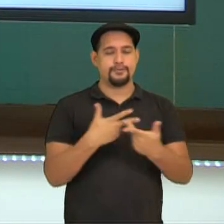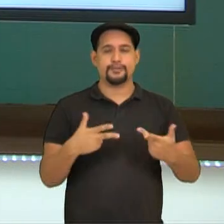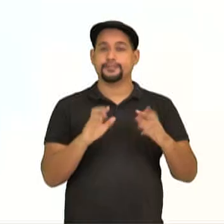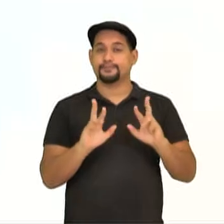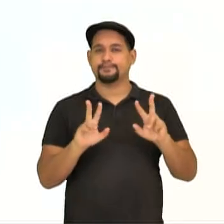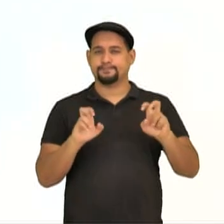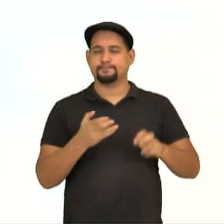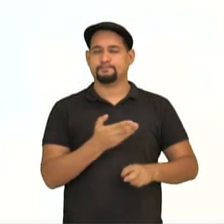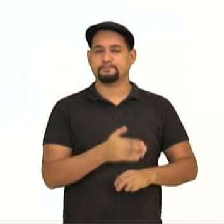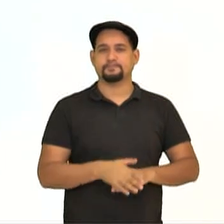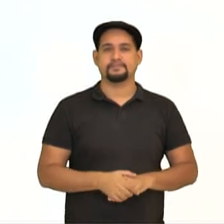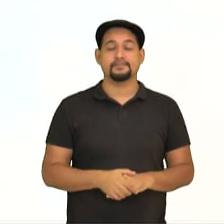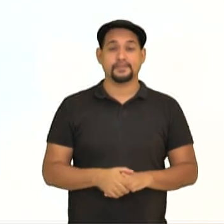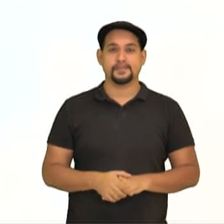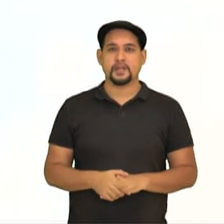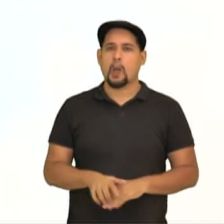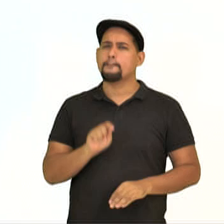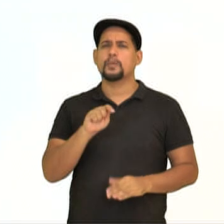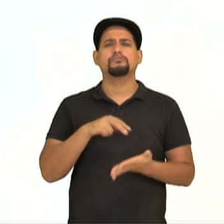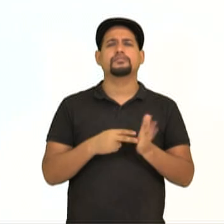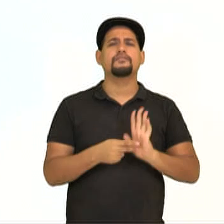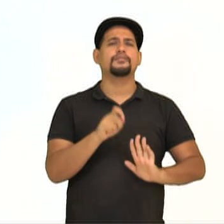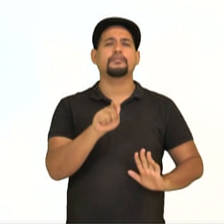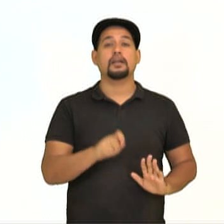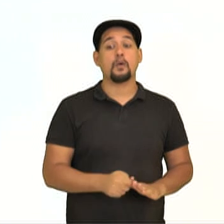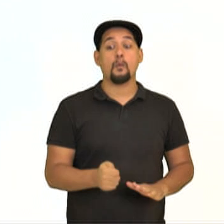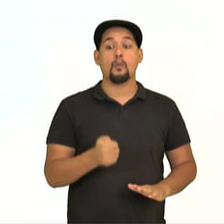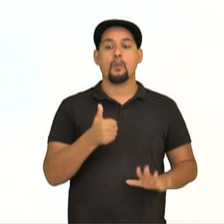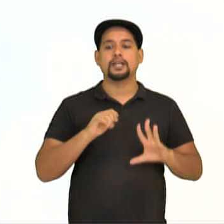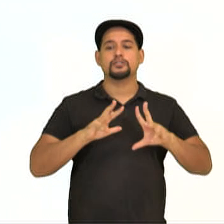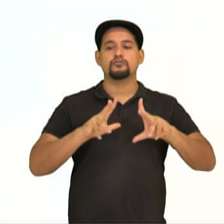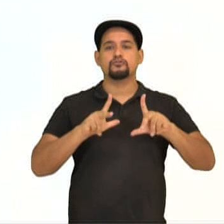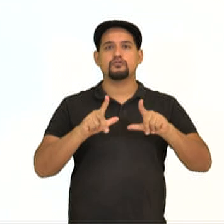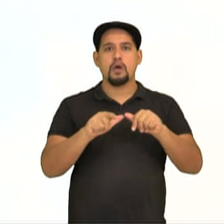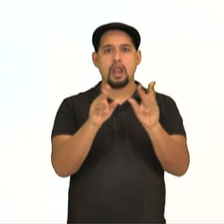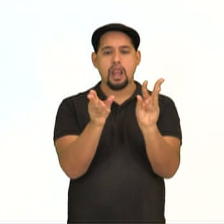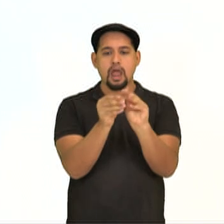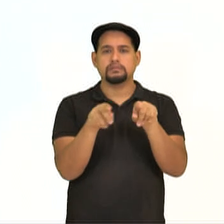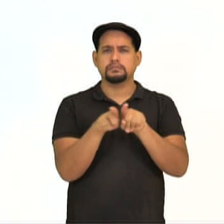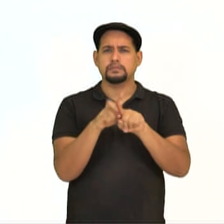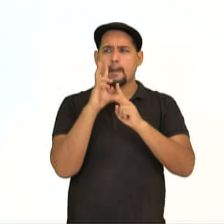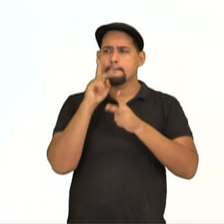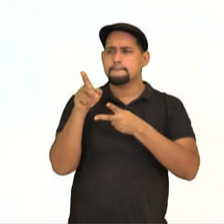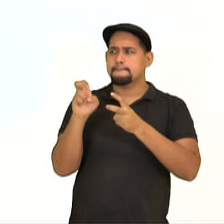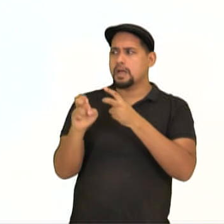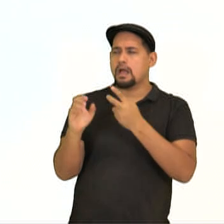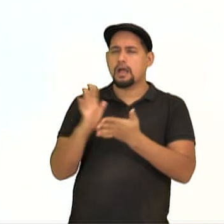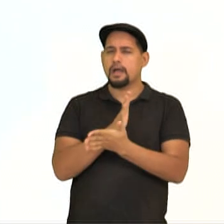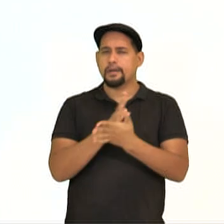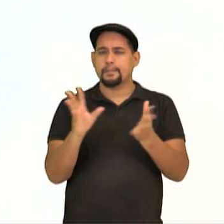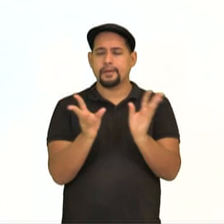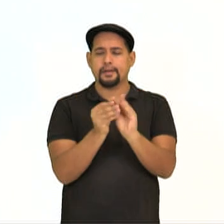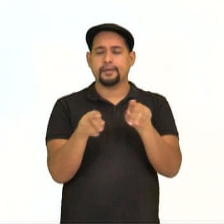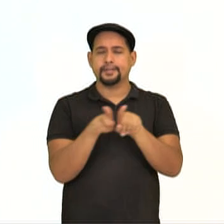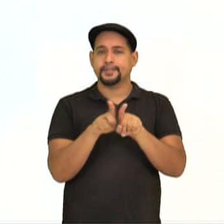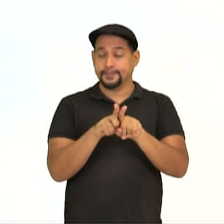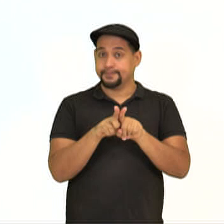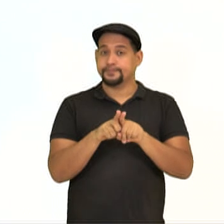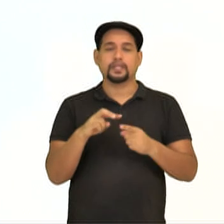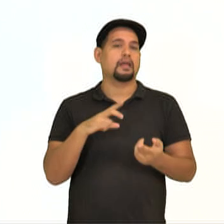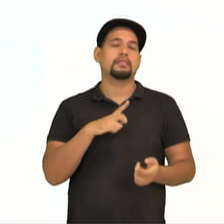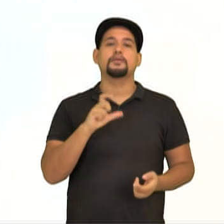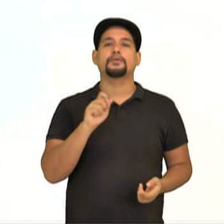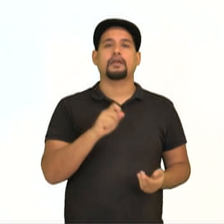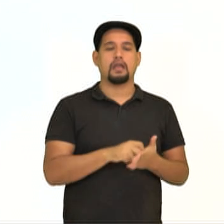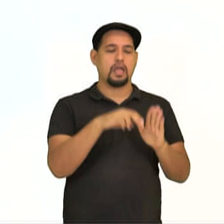respeito. O ponto é também usado em quase todas as abreviaturas. Vejam só algumas abreviaturas seguindo